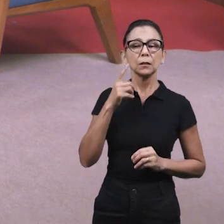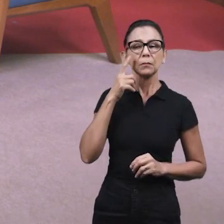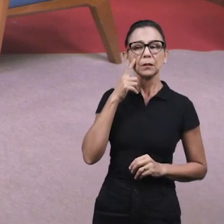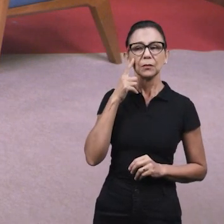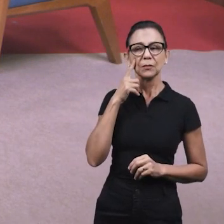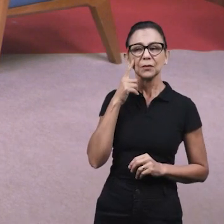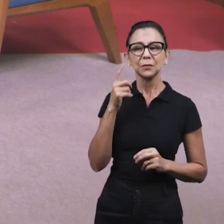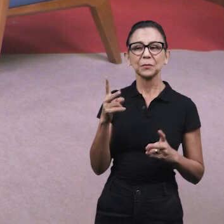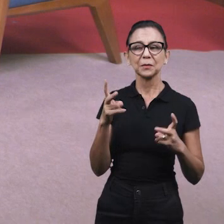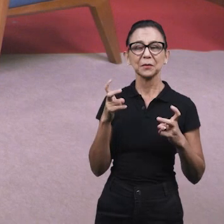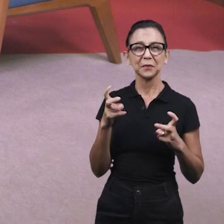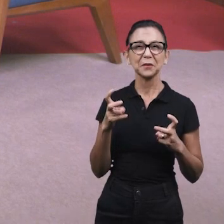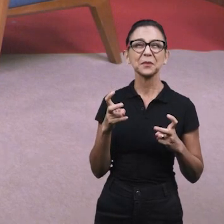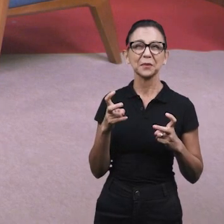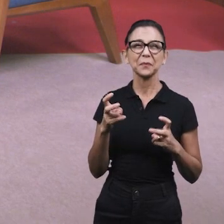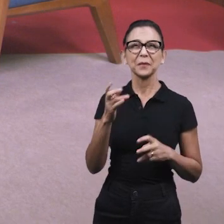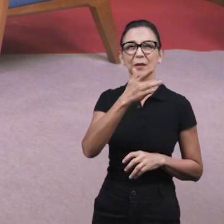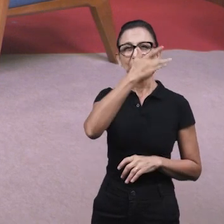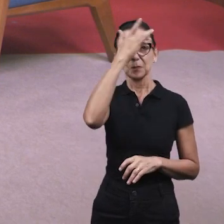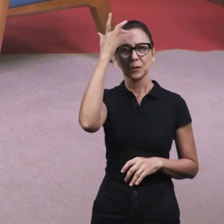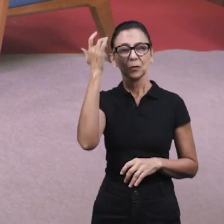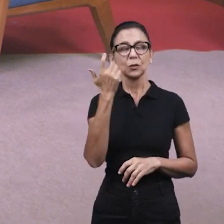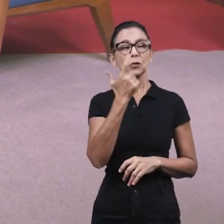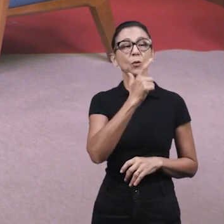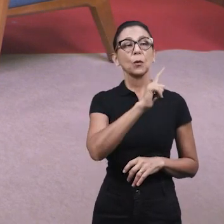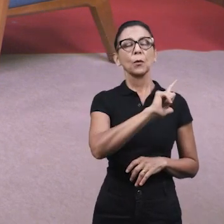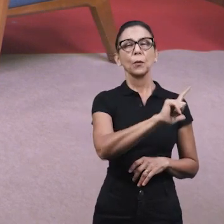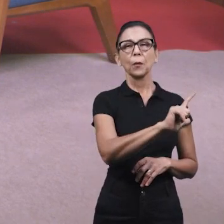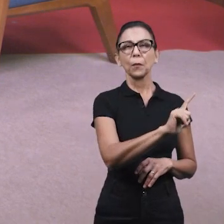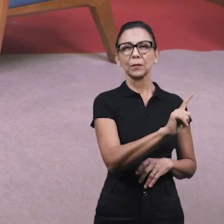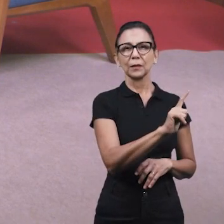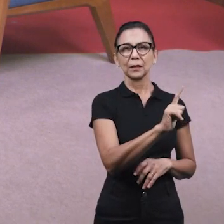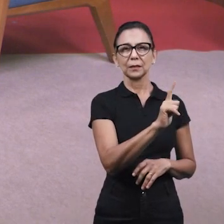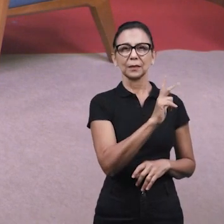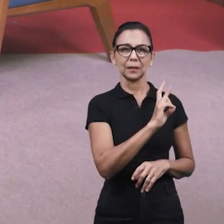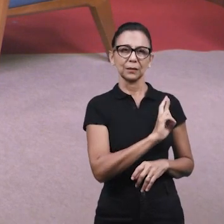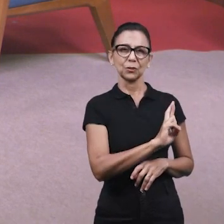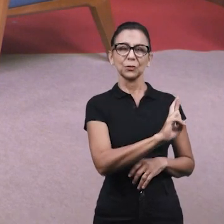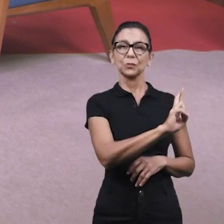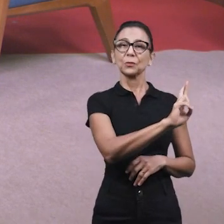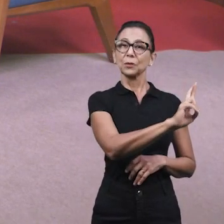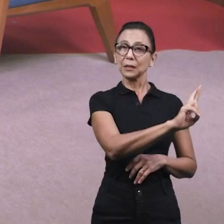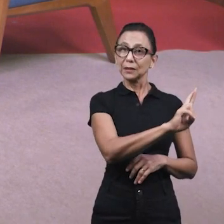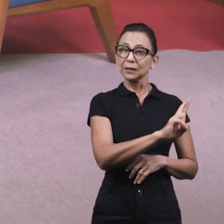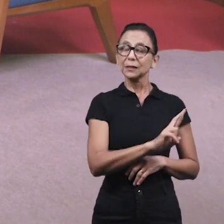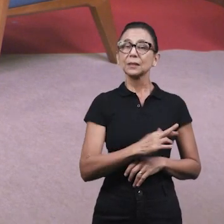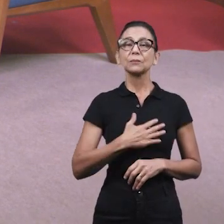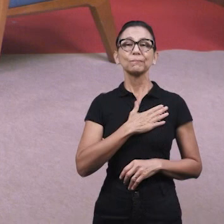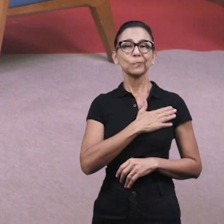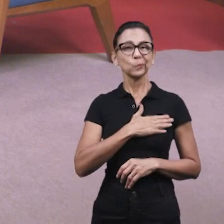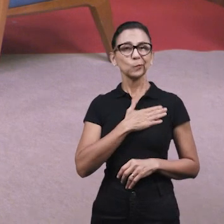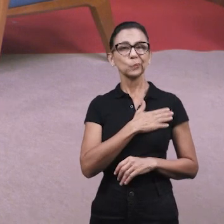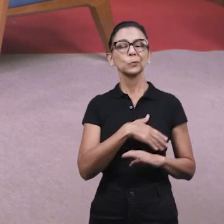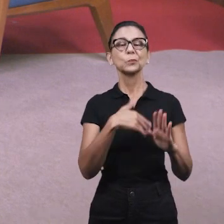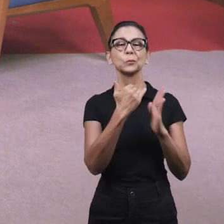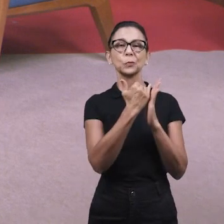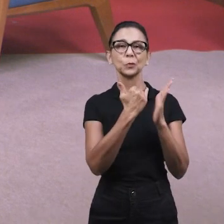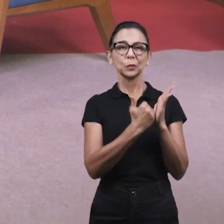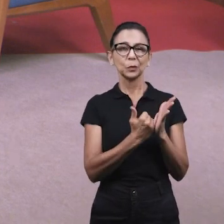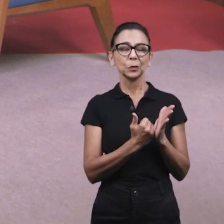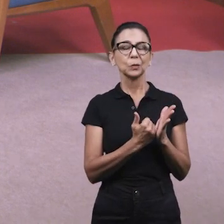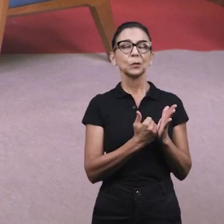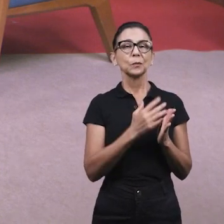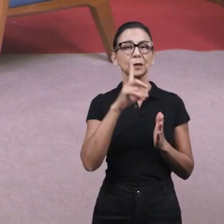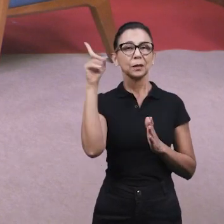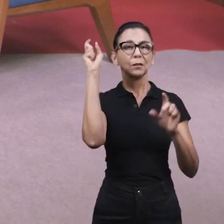igreja, pessoas que fazem parte, inclusive, de outras denominações, né? E têm sido abençoadas pelo programa. Glória a